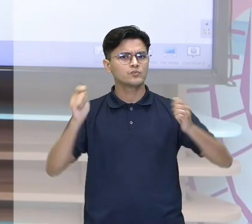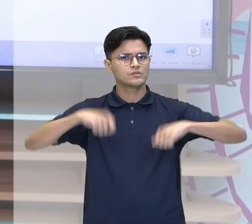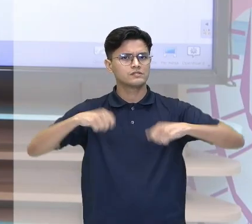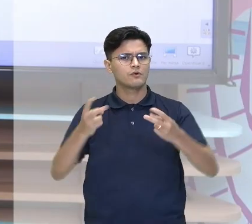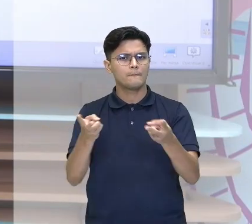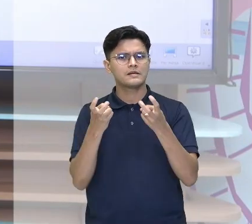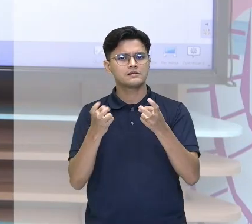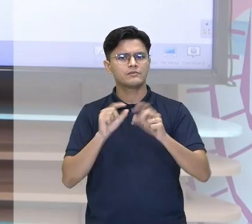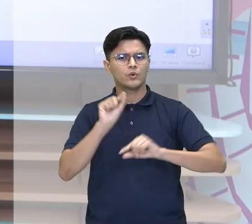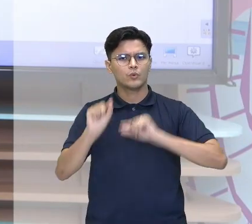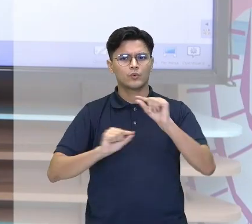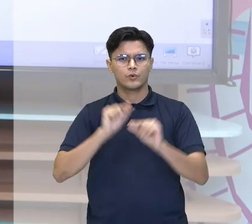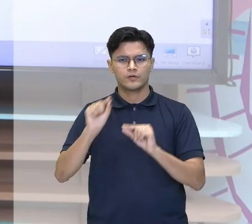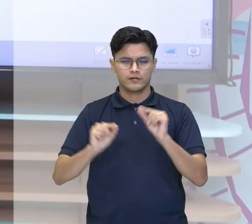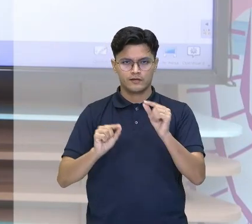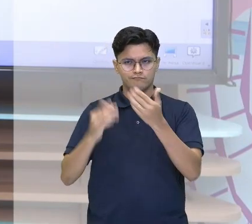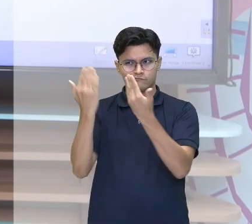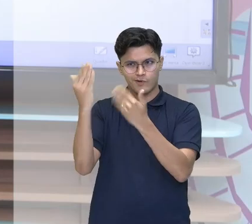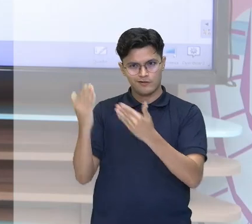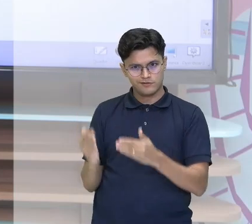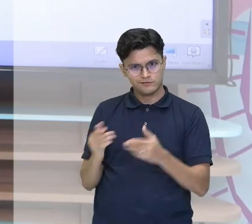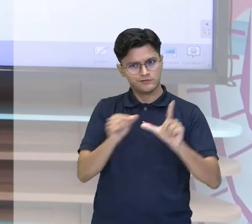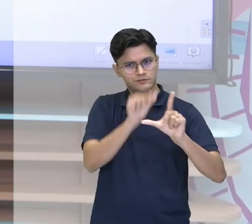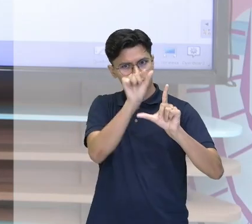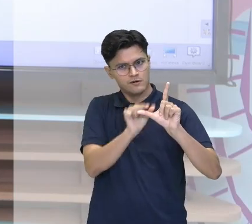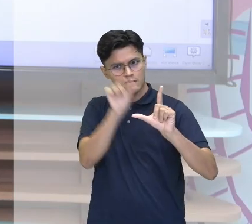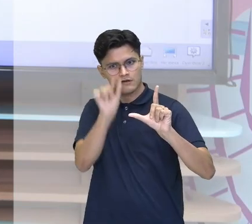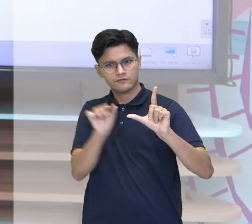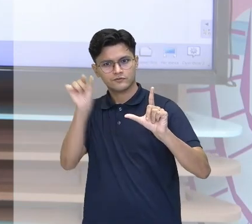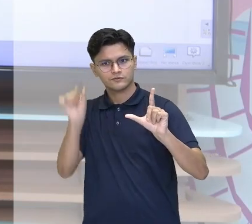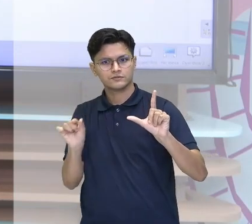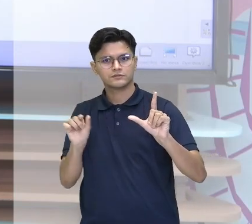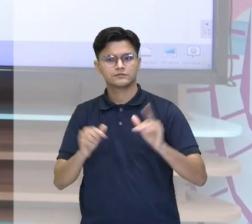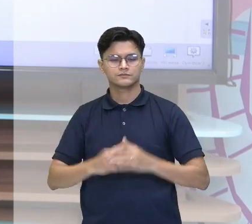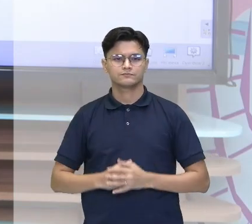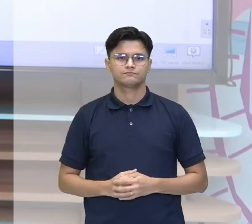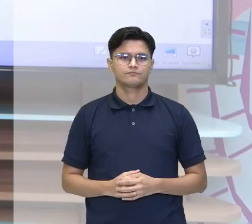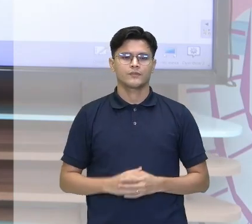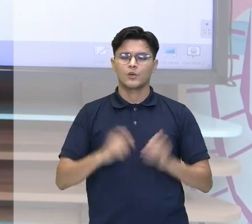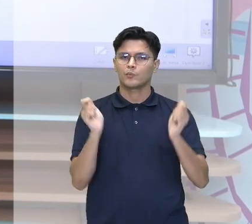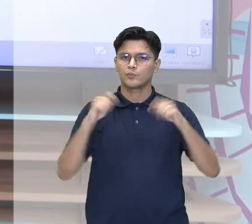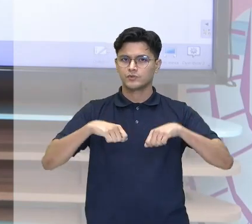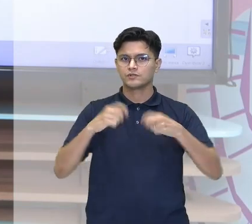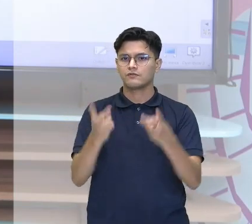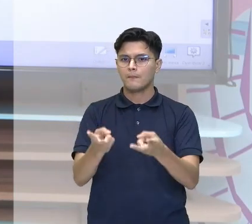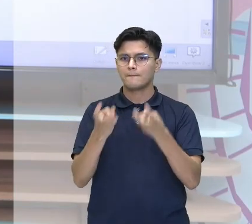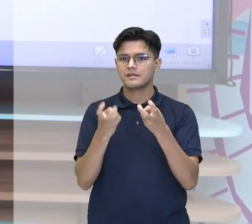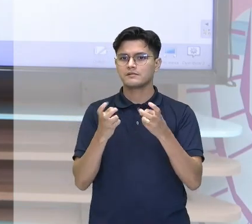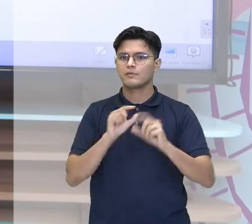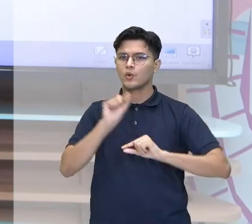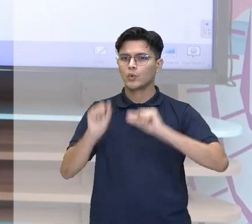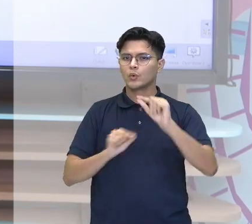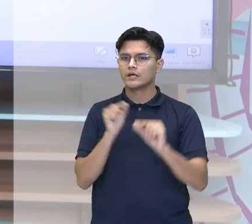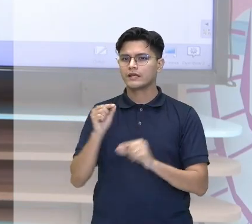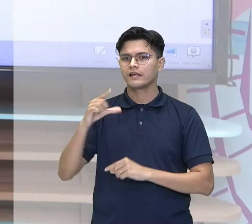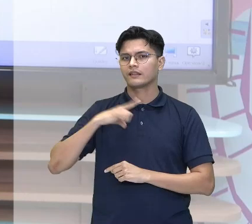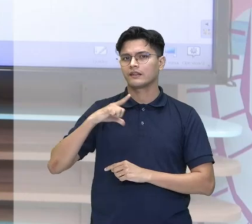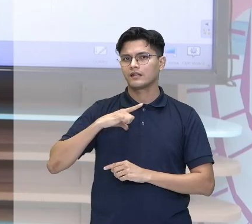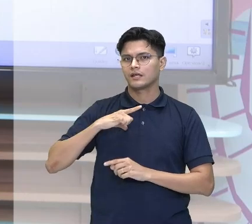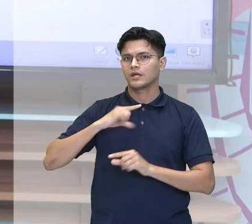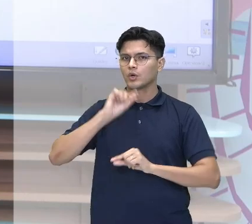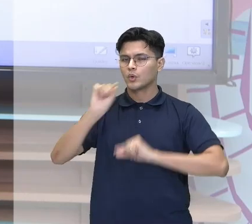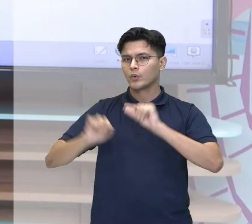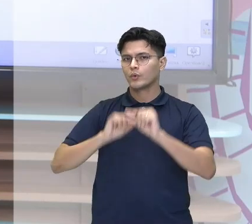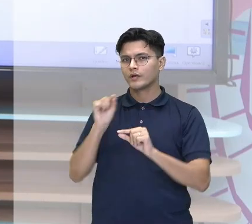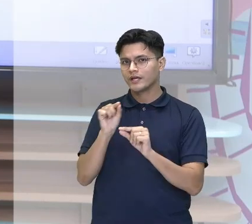no final, fazendo essa análise desse gráfico, né? Nós percebemos essa desigualdade de renda, né? Essa concentração